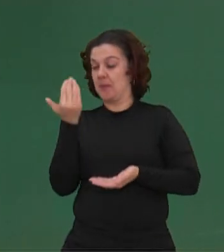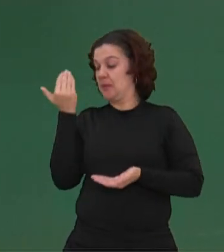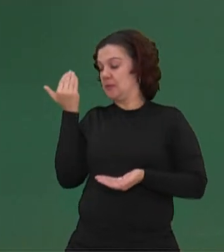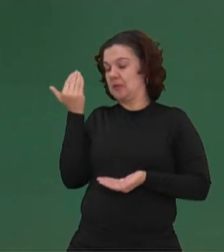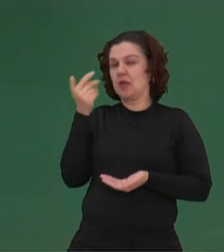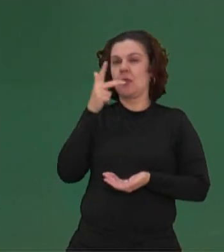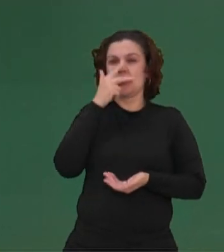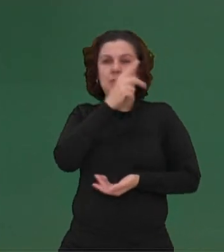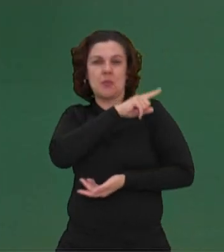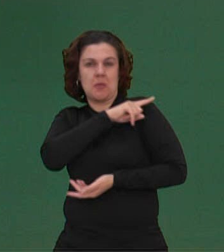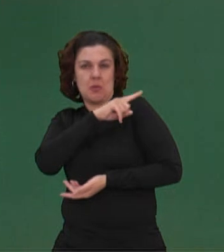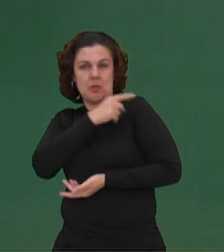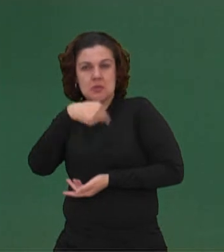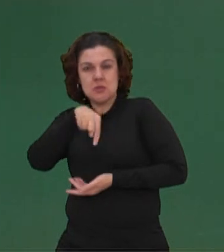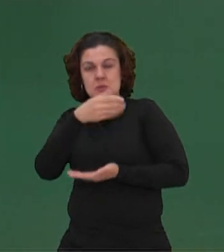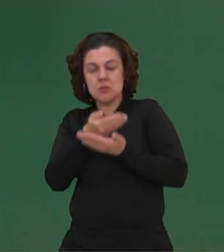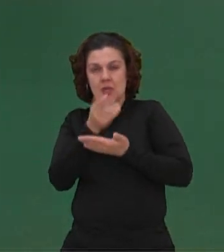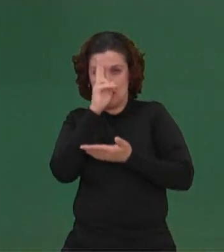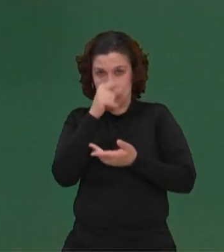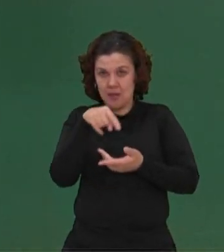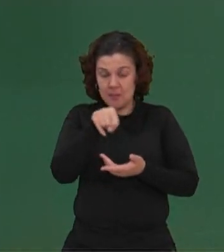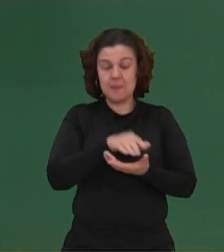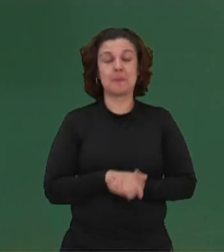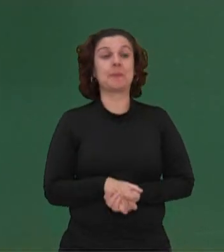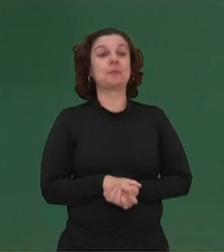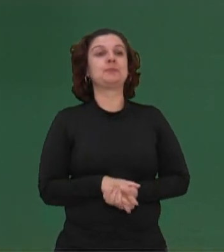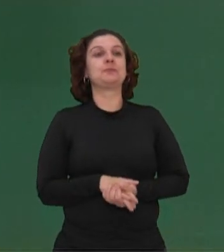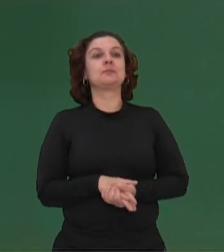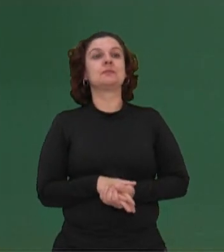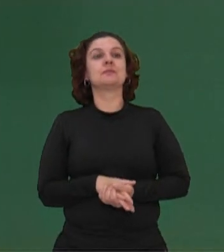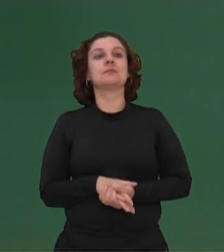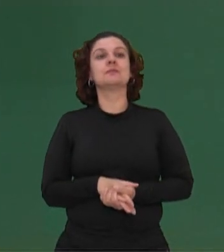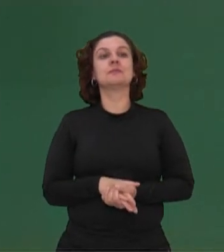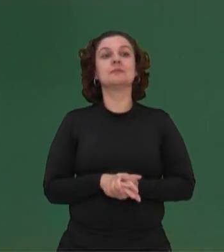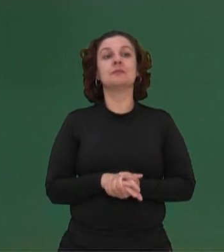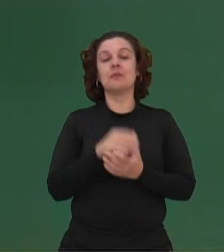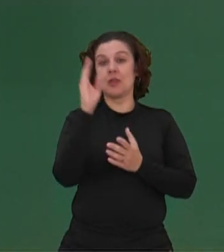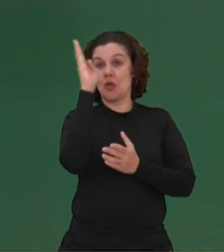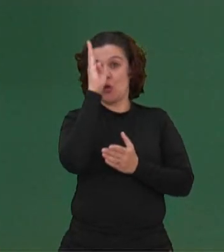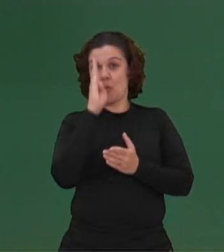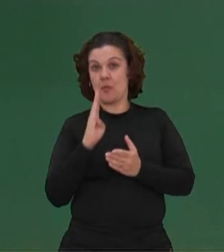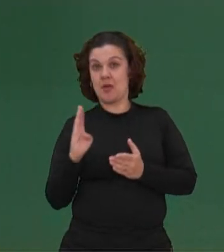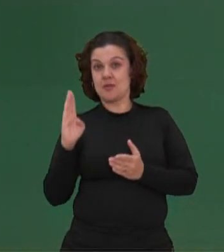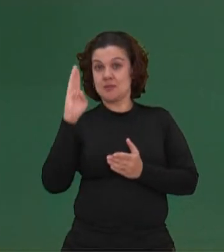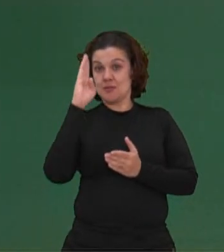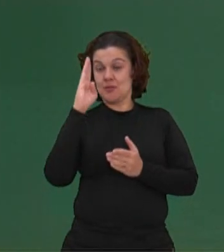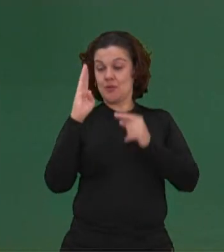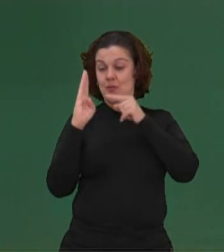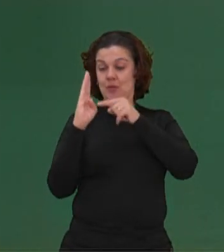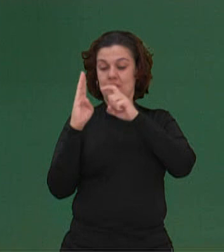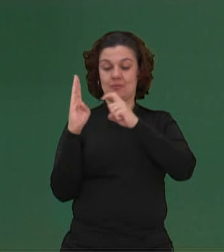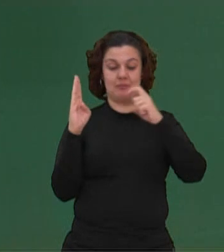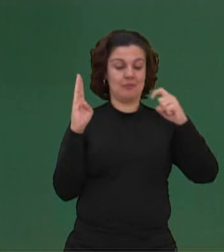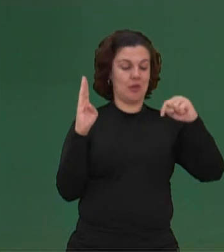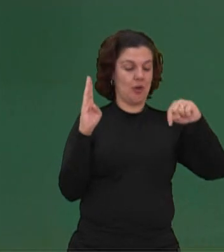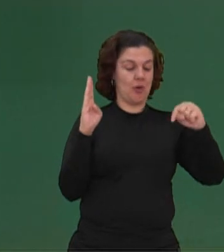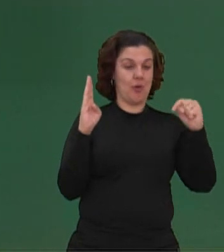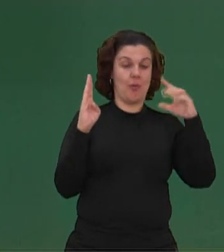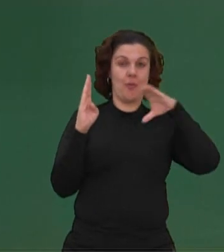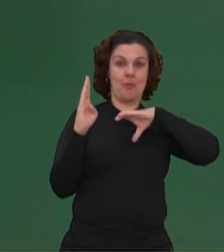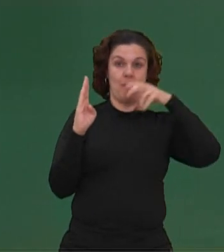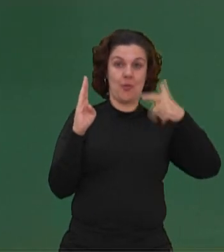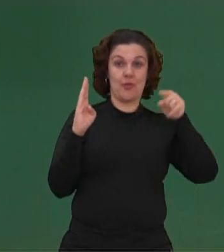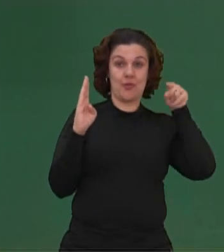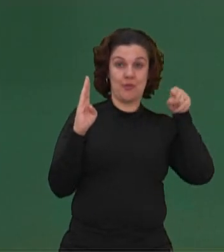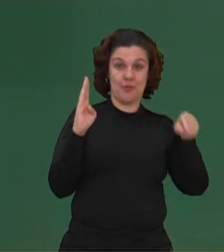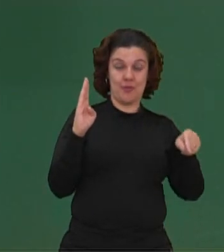até lá no primeiro ano do ensino médio. Tá lembrado? Então, o Brasil, nessa relação com Portugal, o Brasil que é a